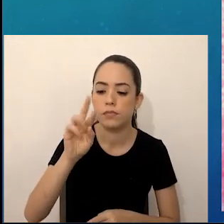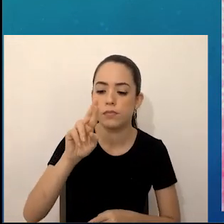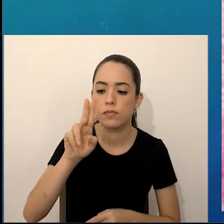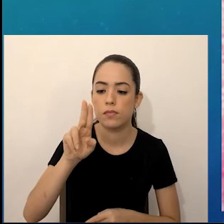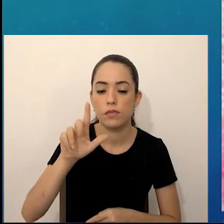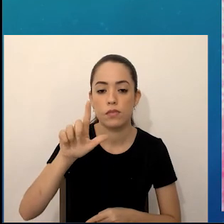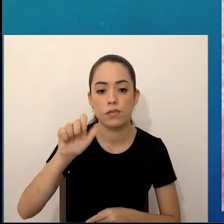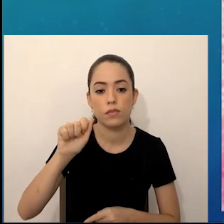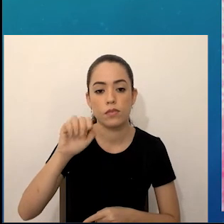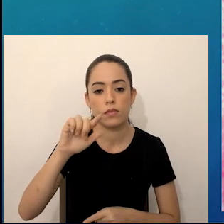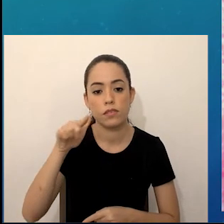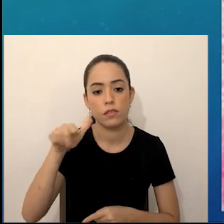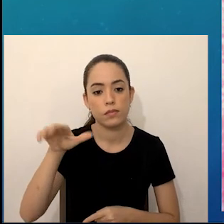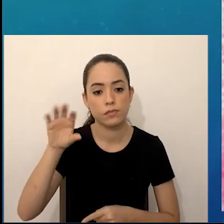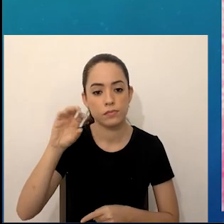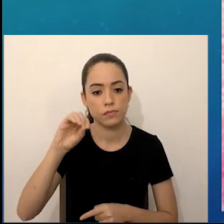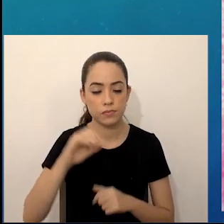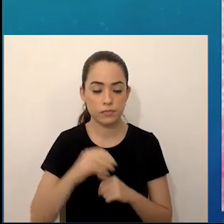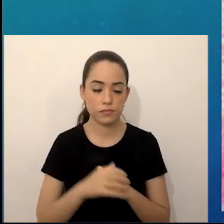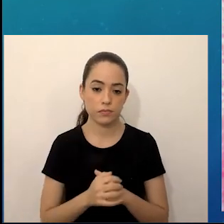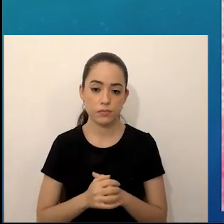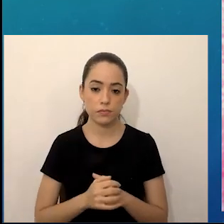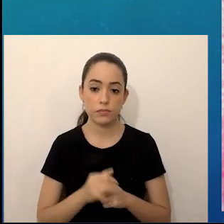de gastrulação.